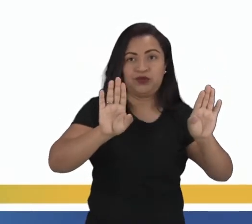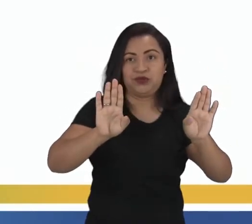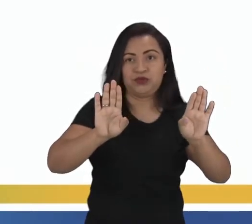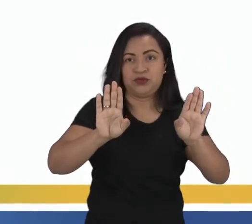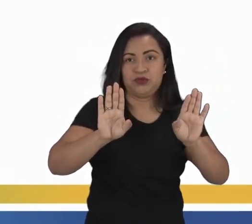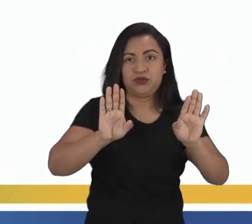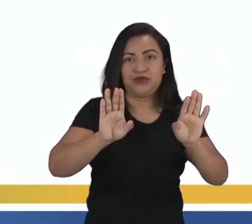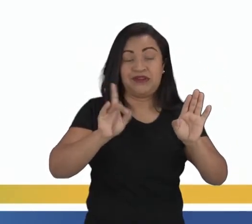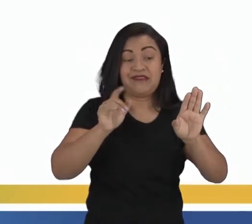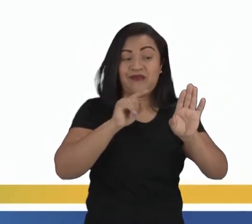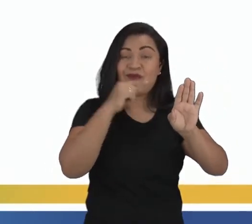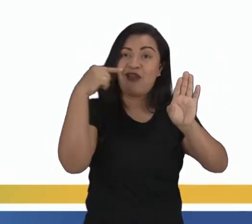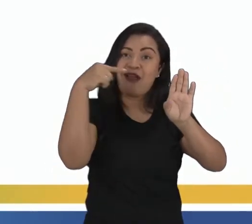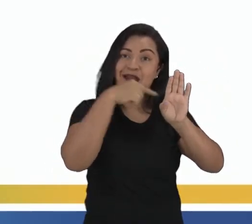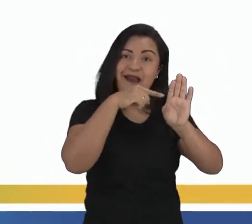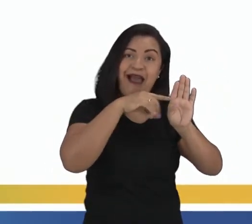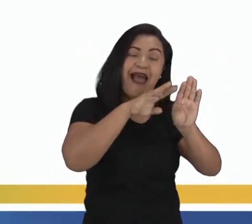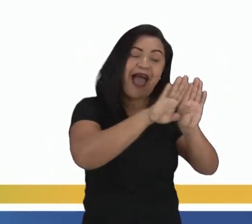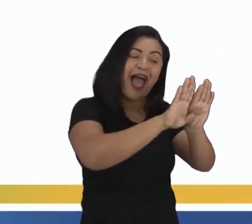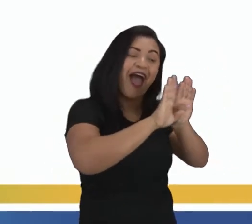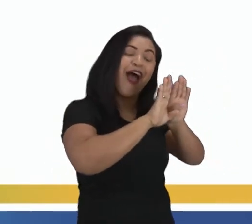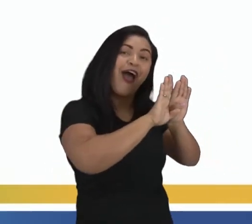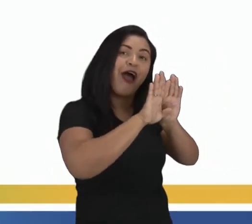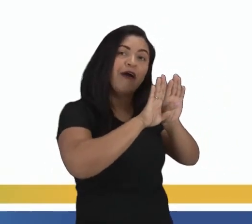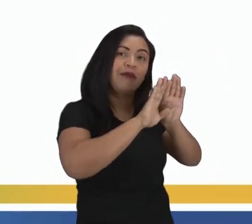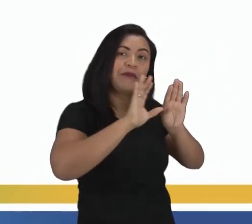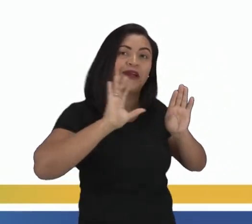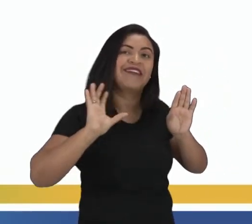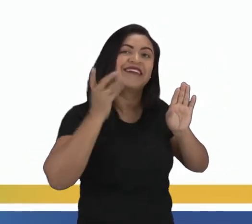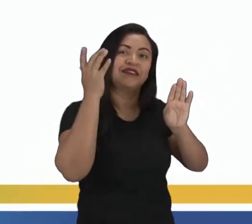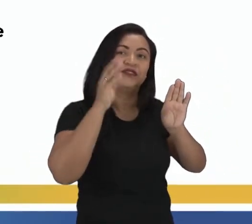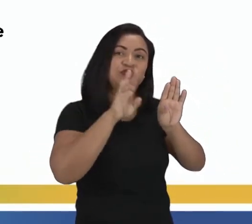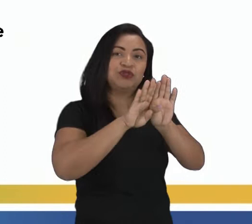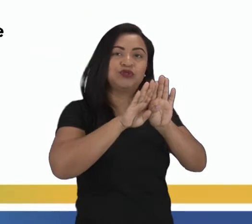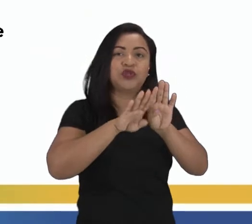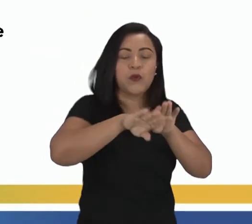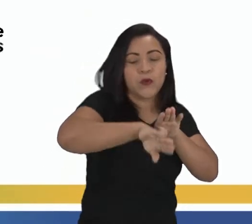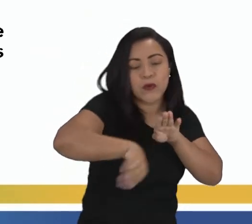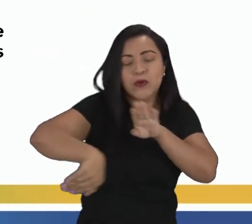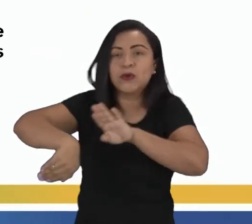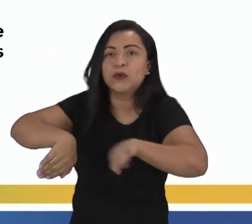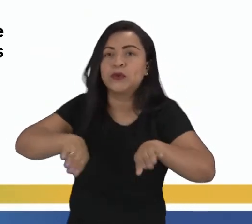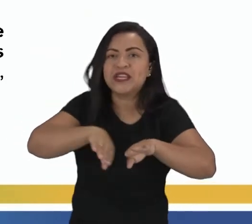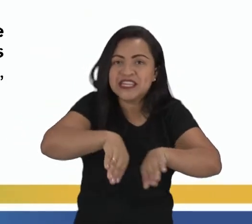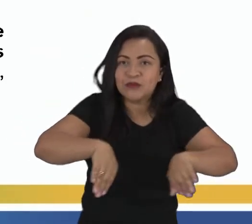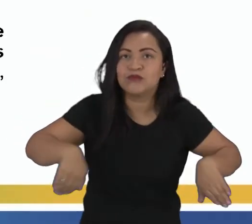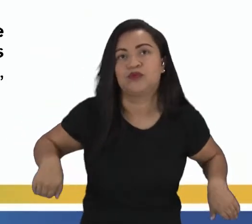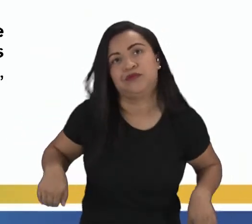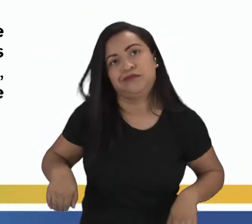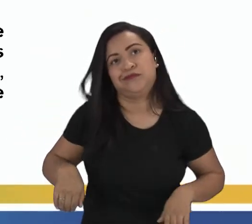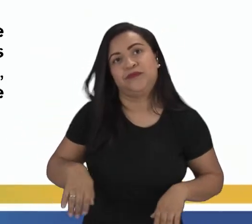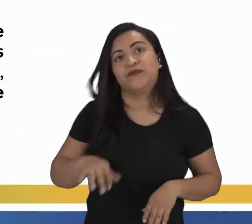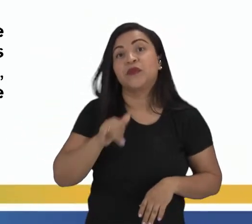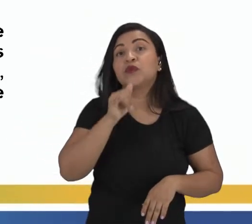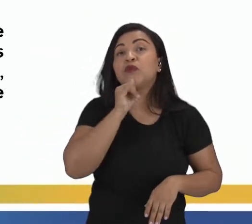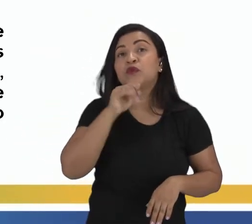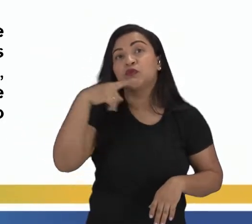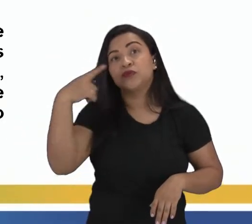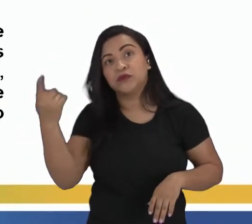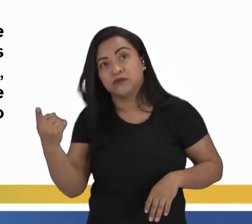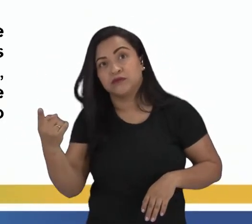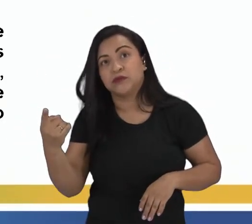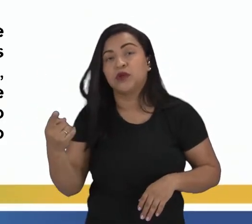parede é uma força que o habilita a qualquer aceleração. Então, Os motoristas usam um pequeno martelo